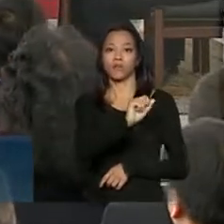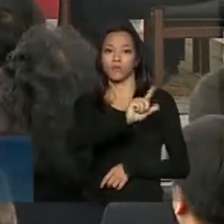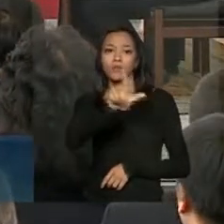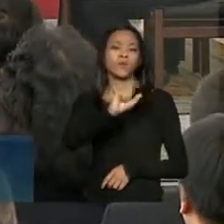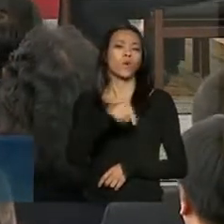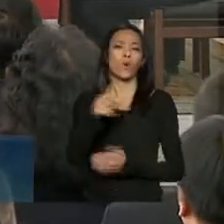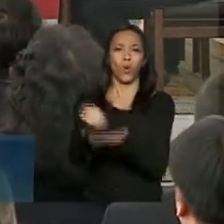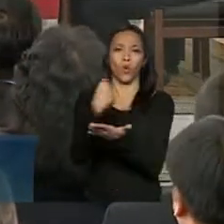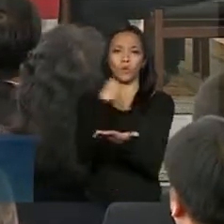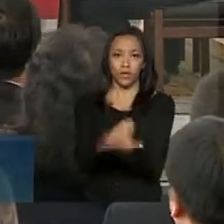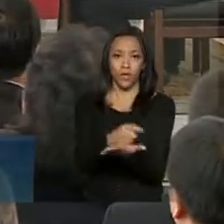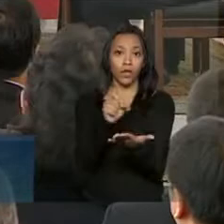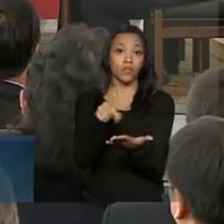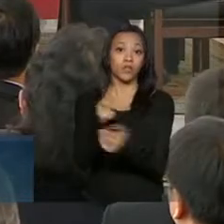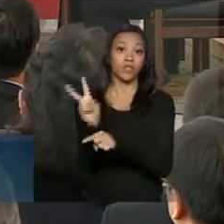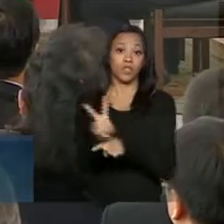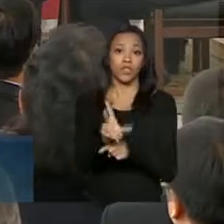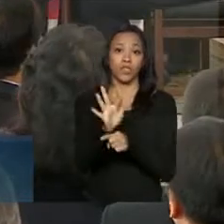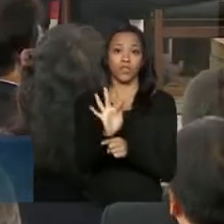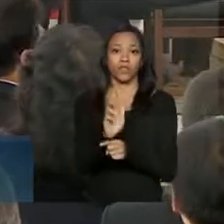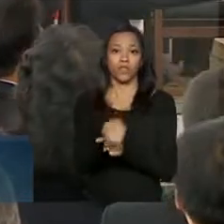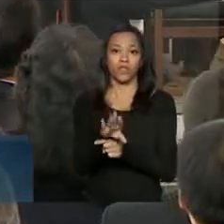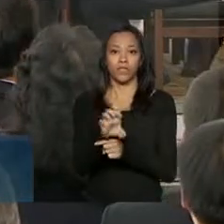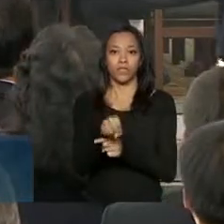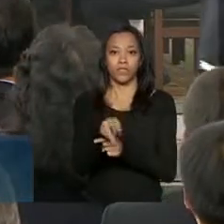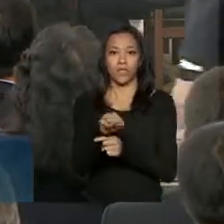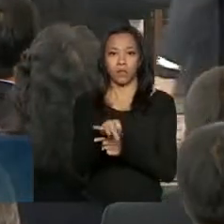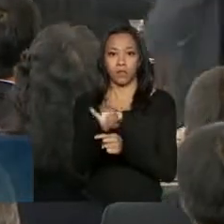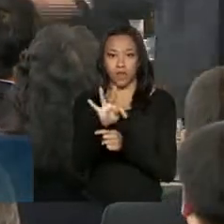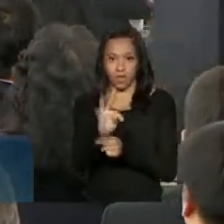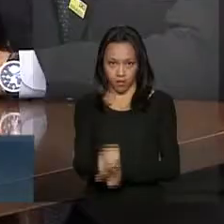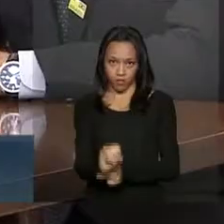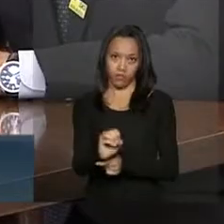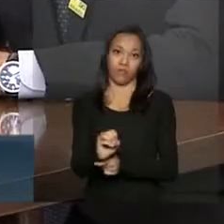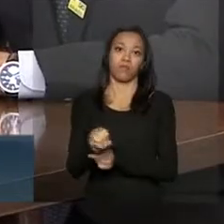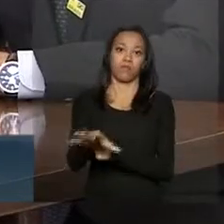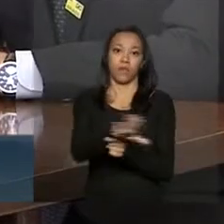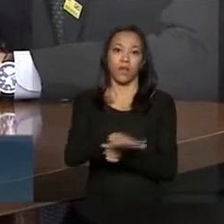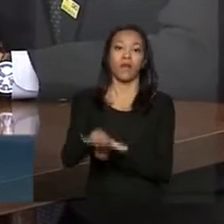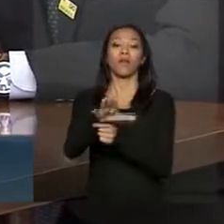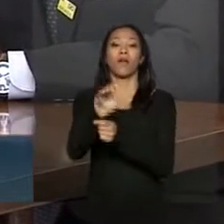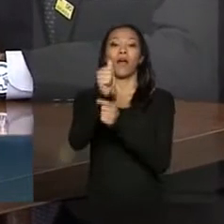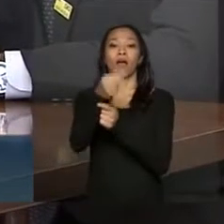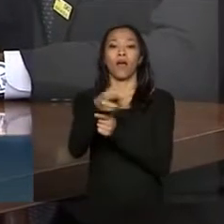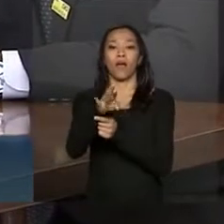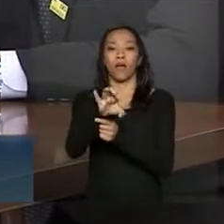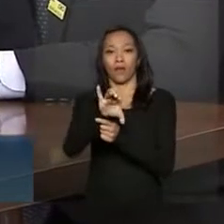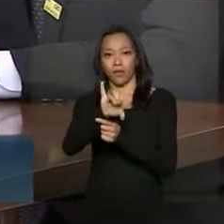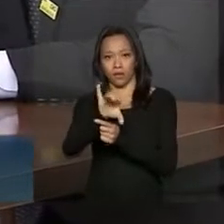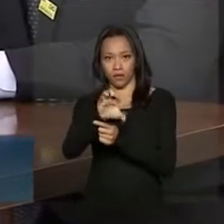de financiamento leasing operacional para Azul Linhas Aéreas.